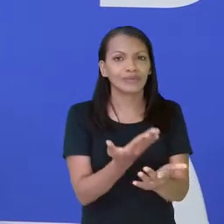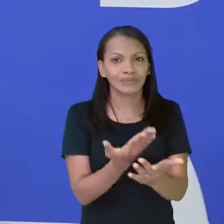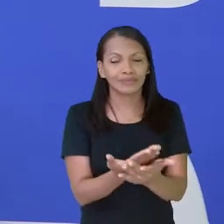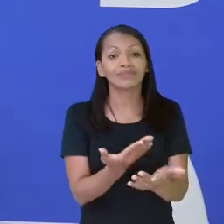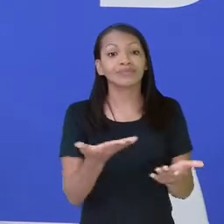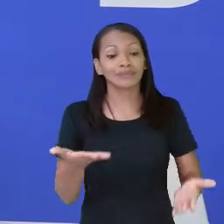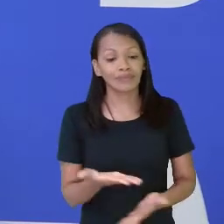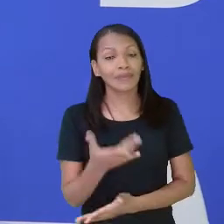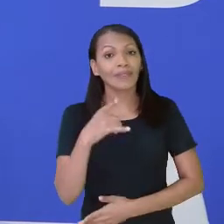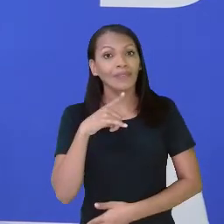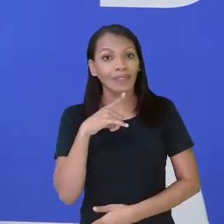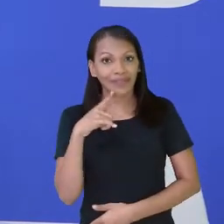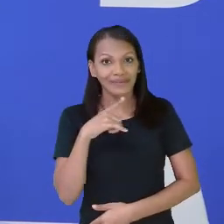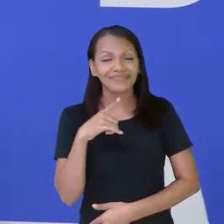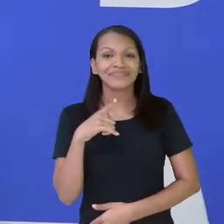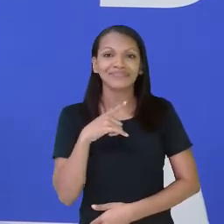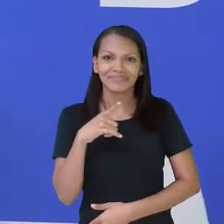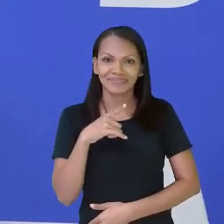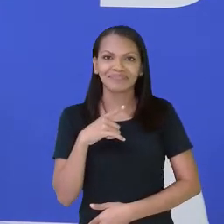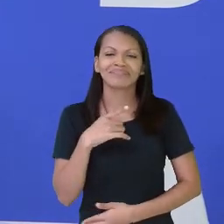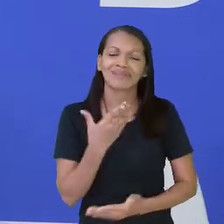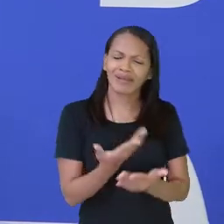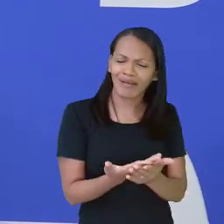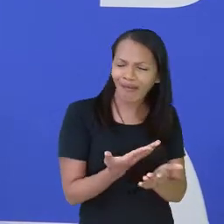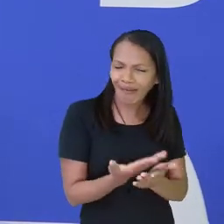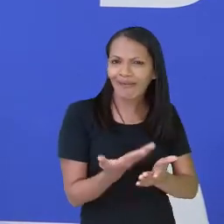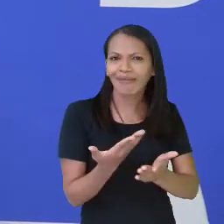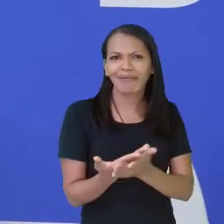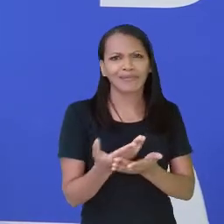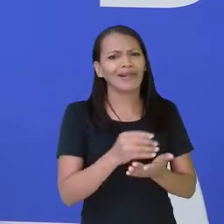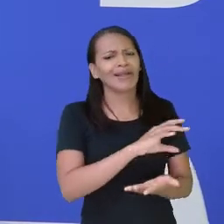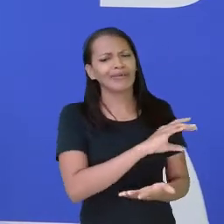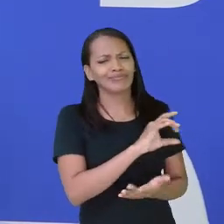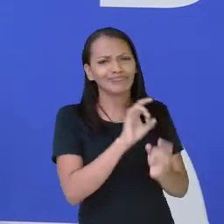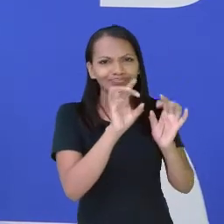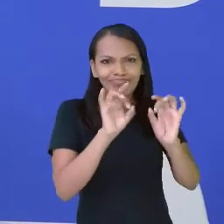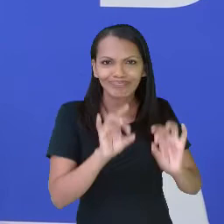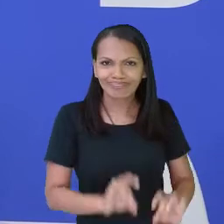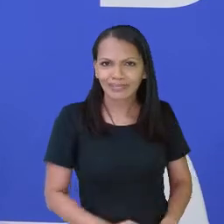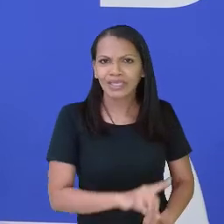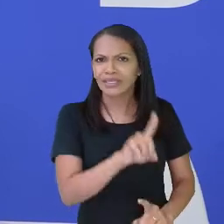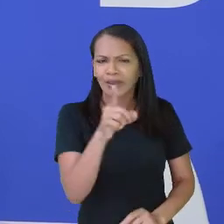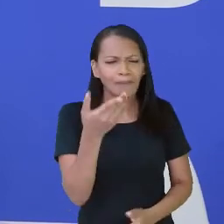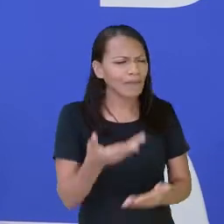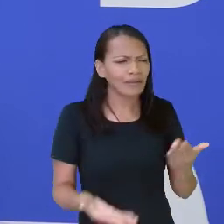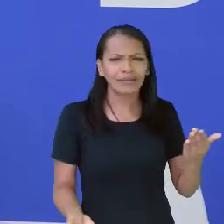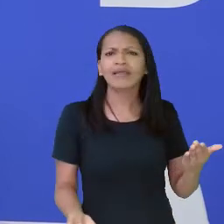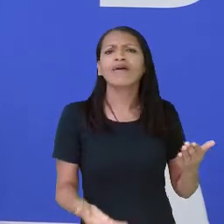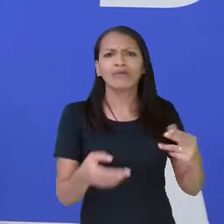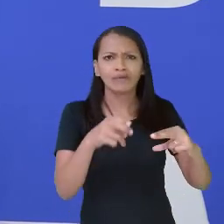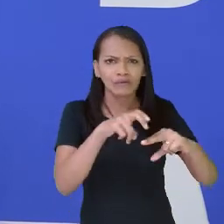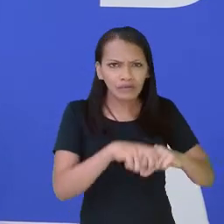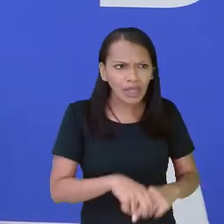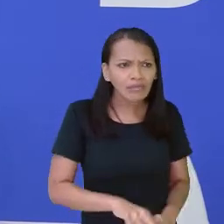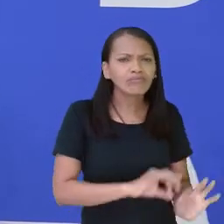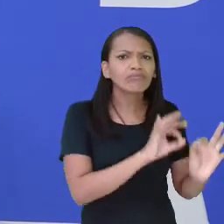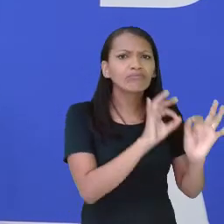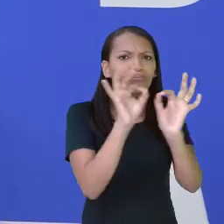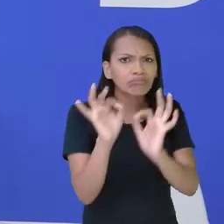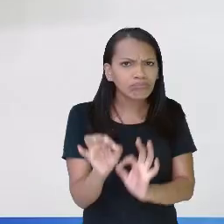tem mais uma aula super especial, então não perde. Senta, se acomoda e presta